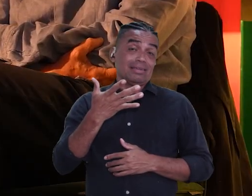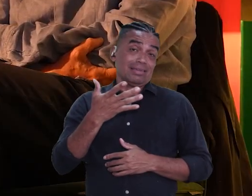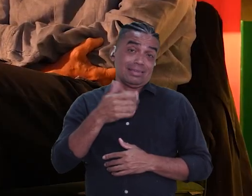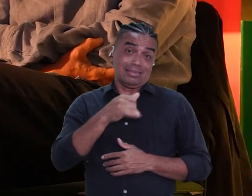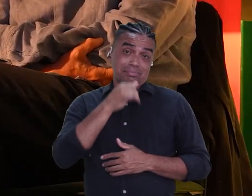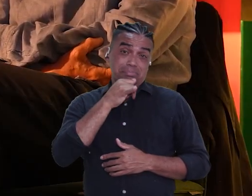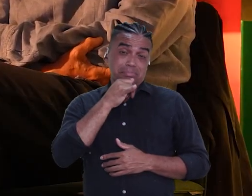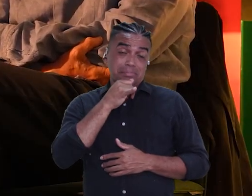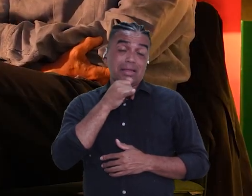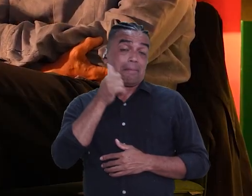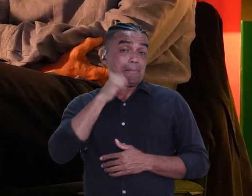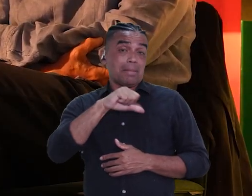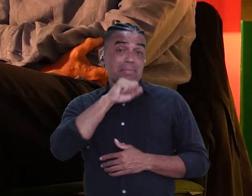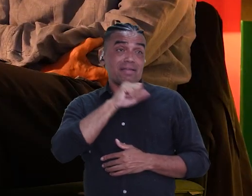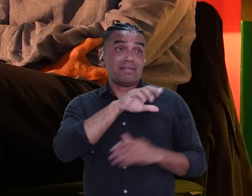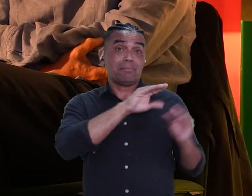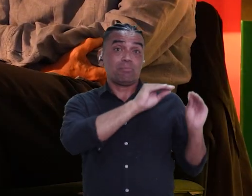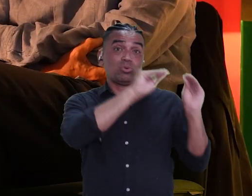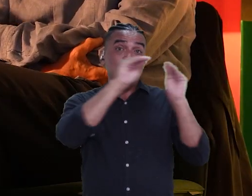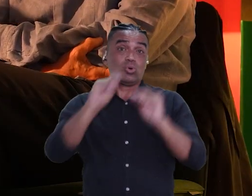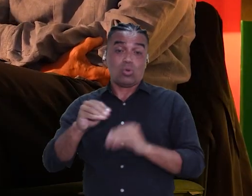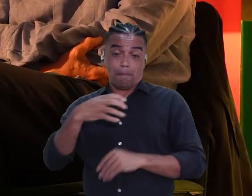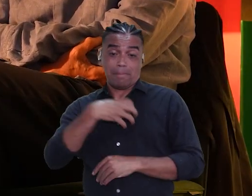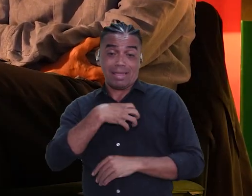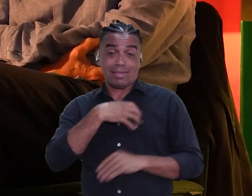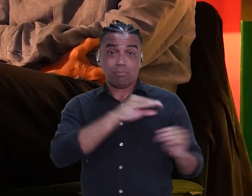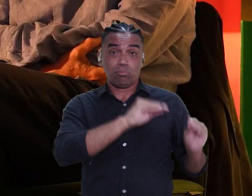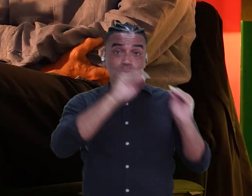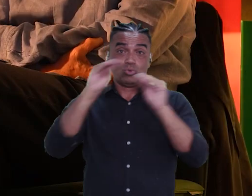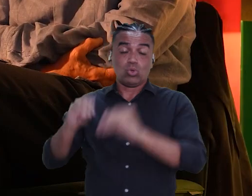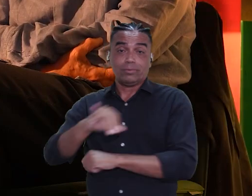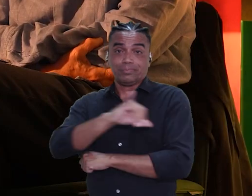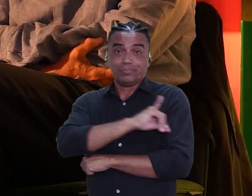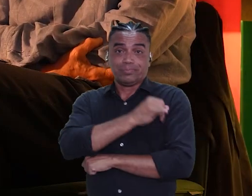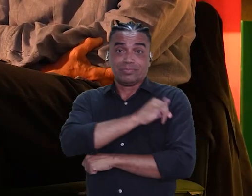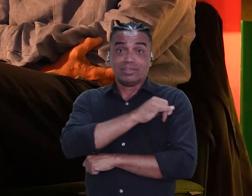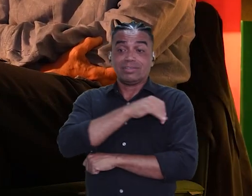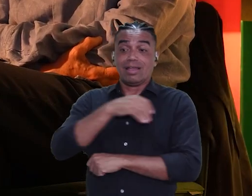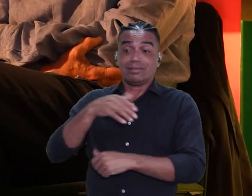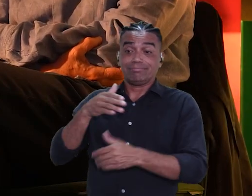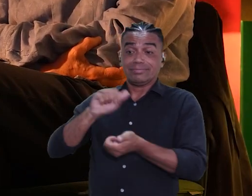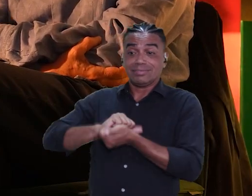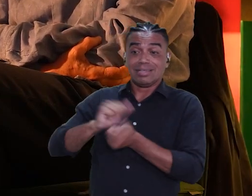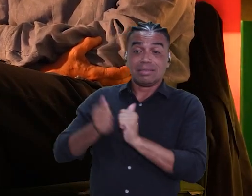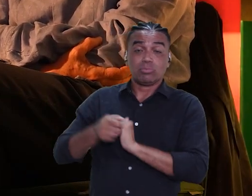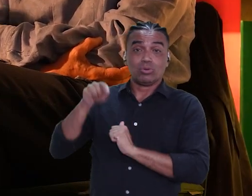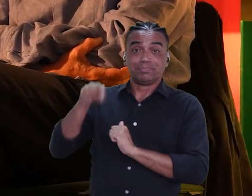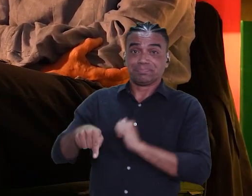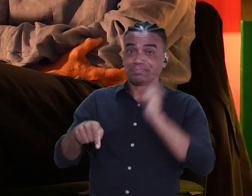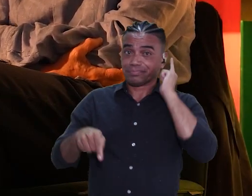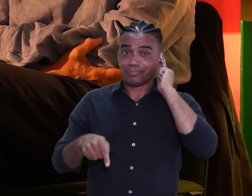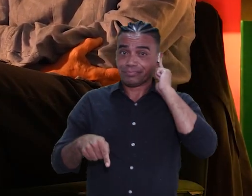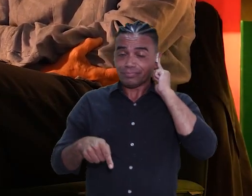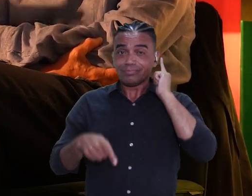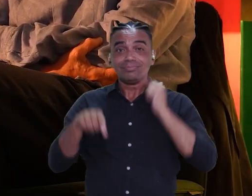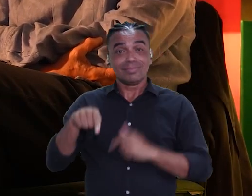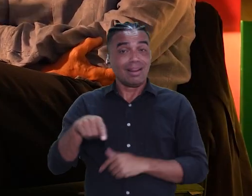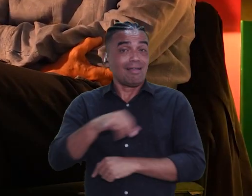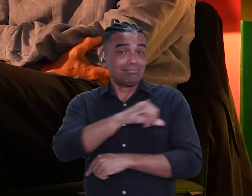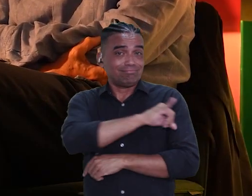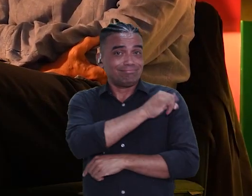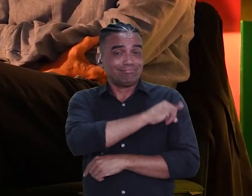Rio de Janeiro, que se reintegrou num território, né? No território